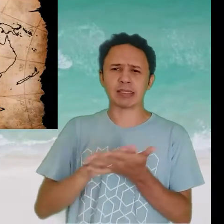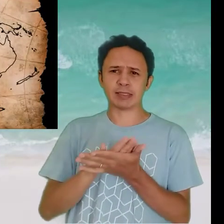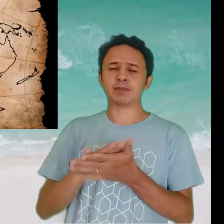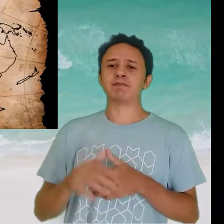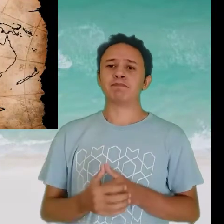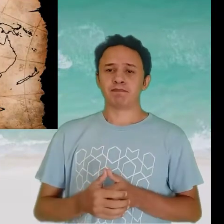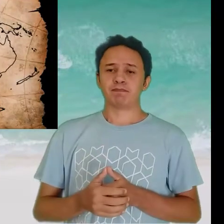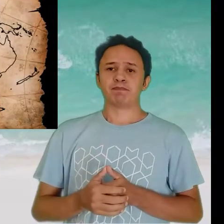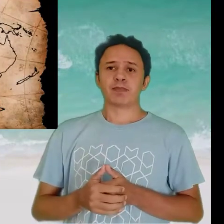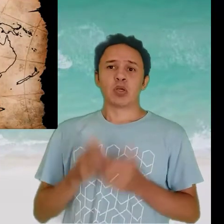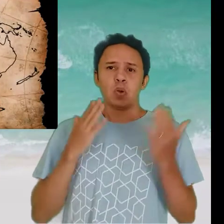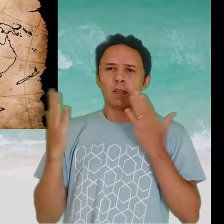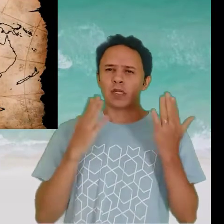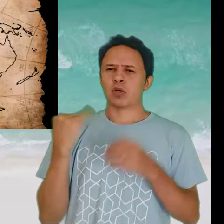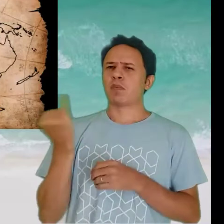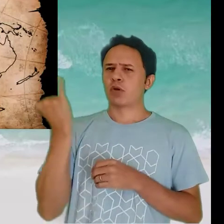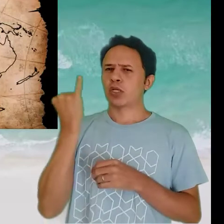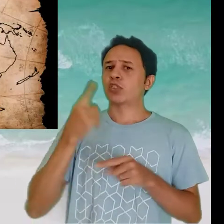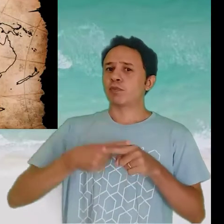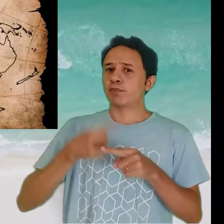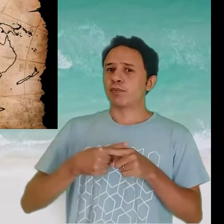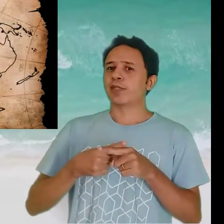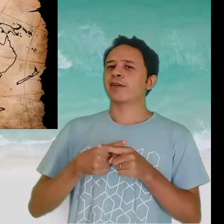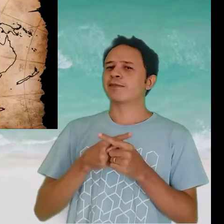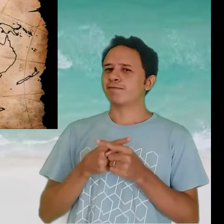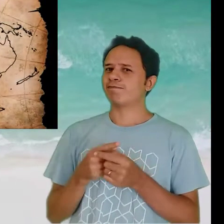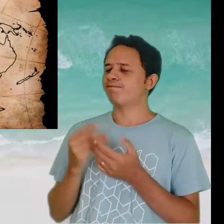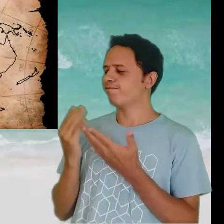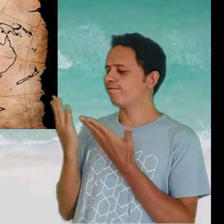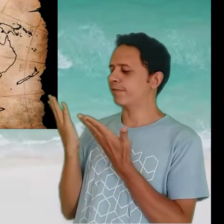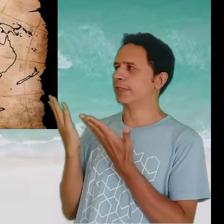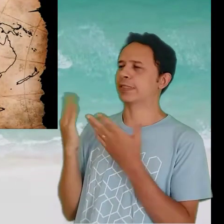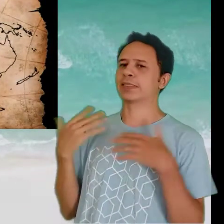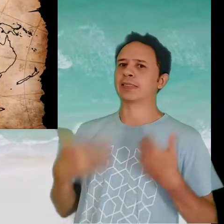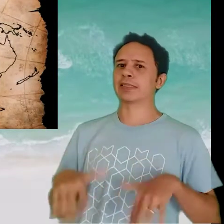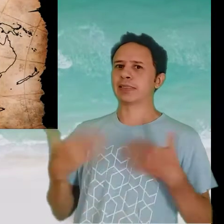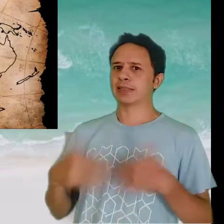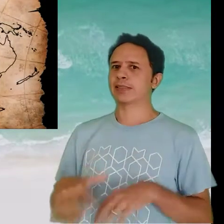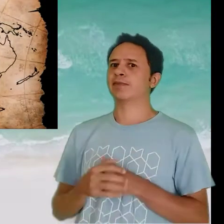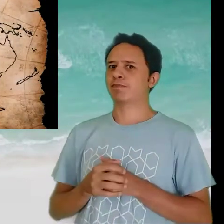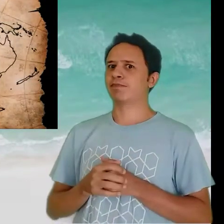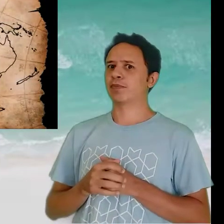vezes mais que o Colombo. E essa comparação é importante, porque é aqui que o negócio fica feio.